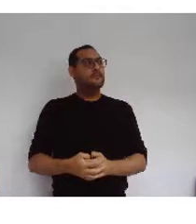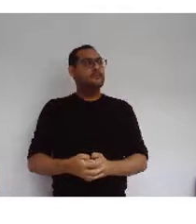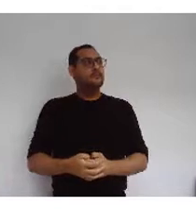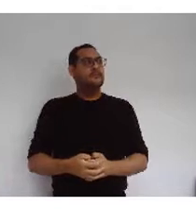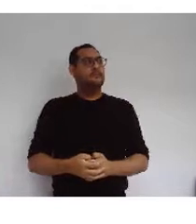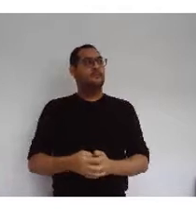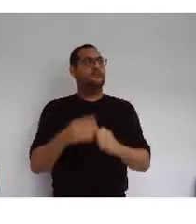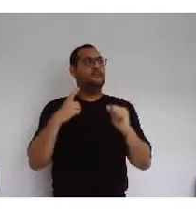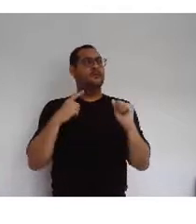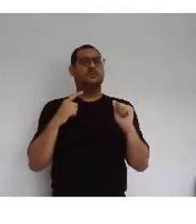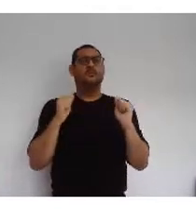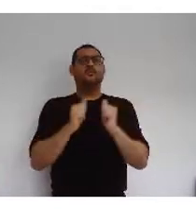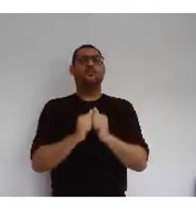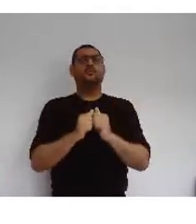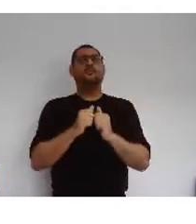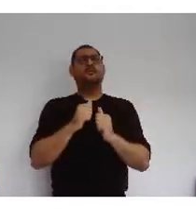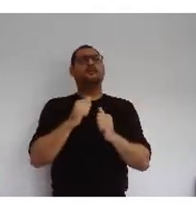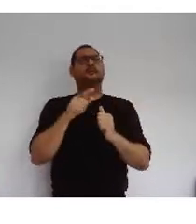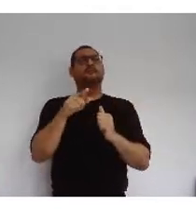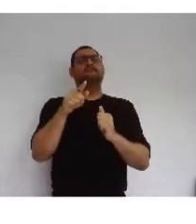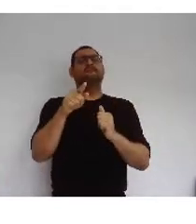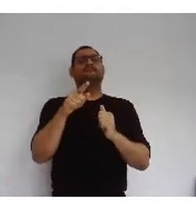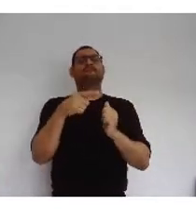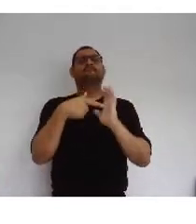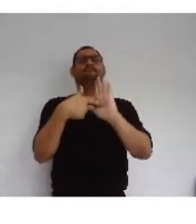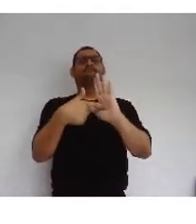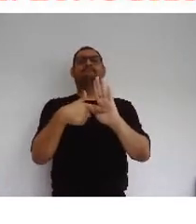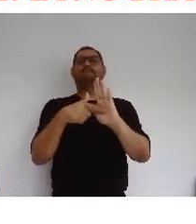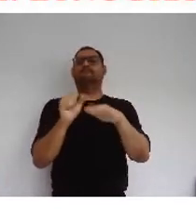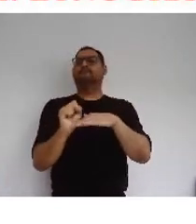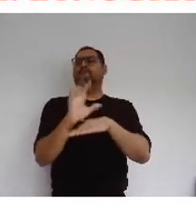não está virando o próximo slide.